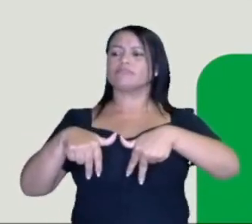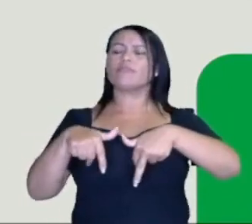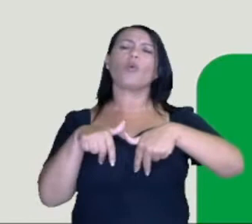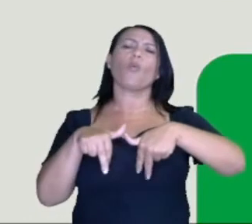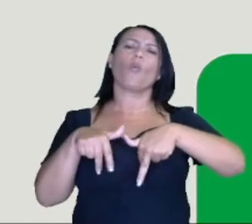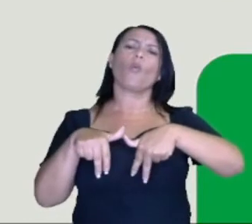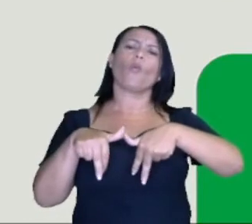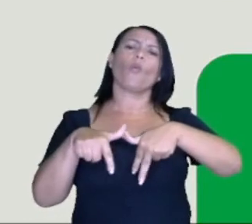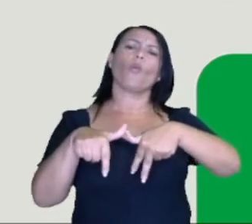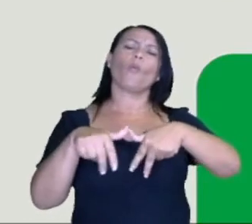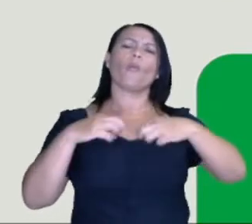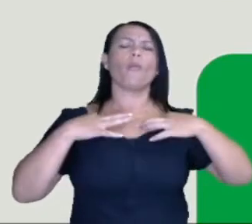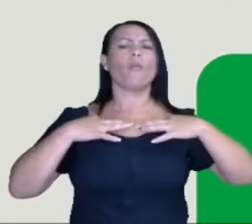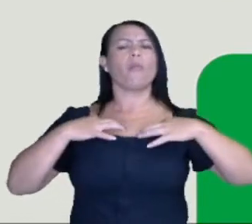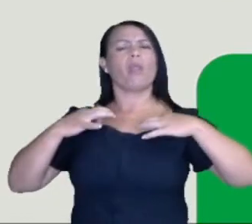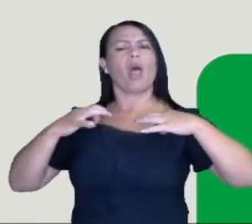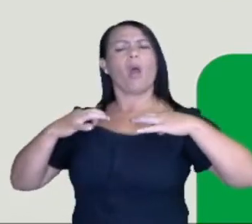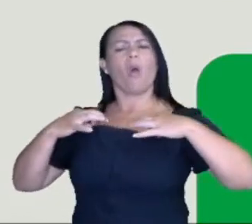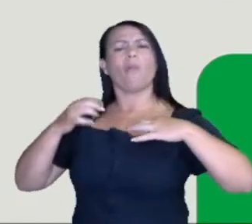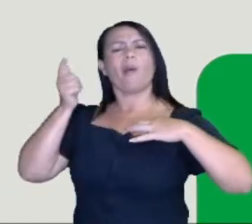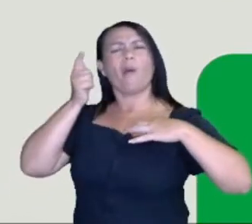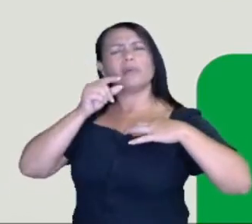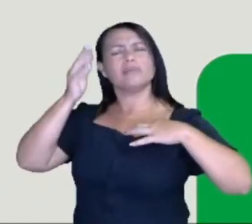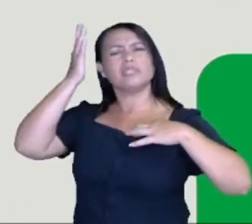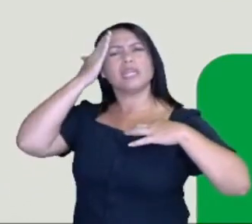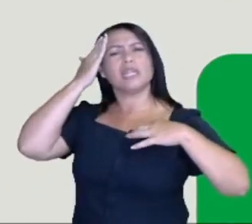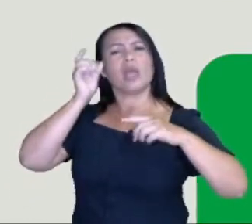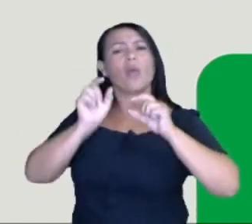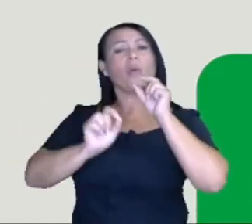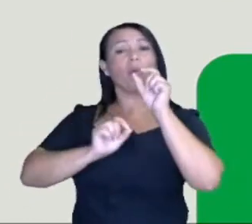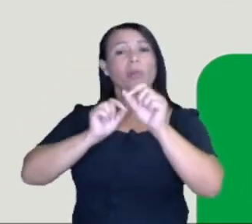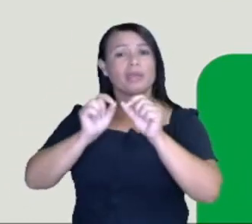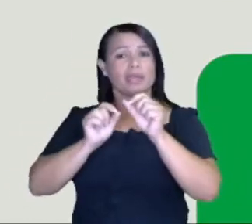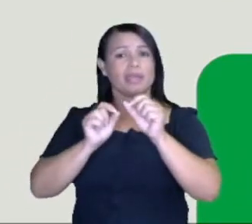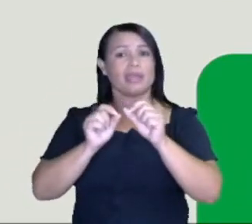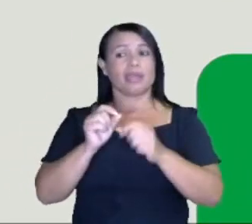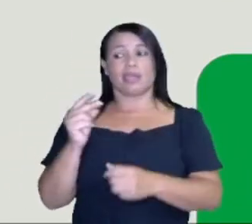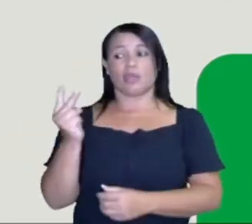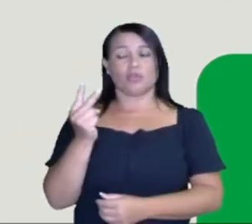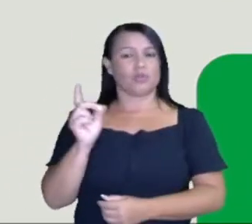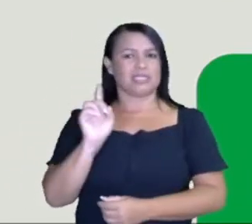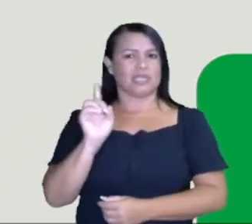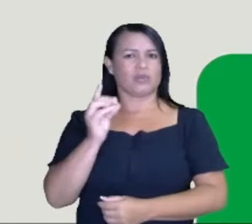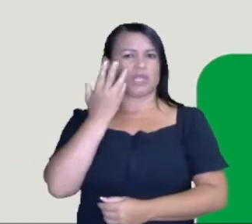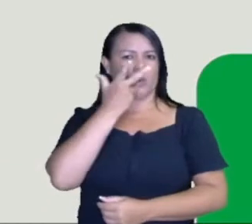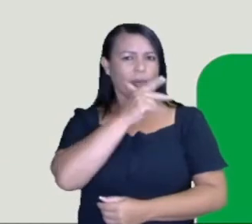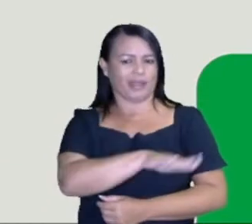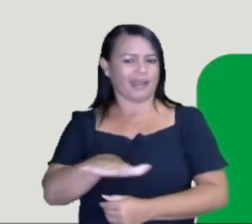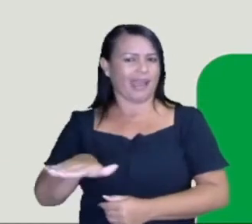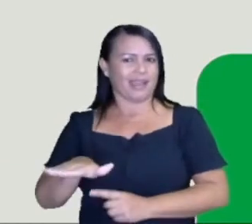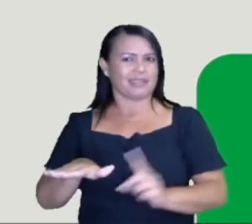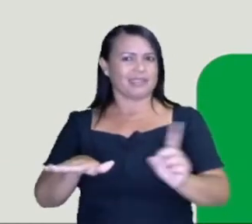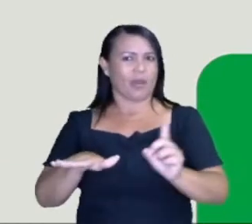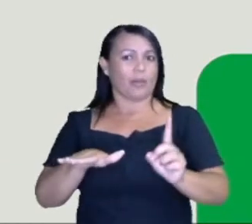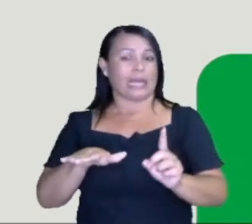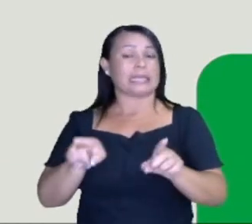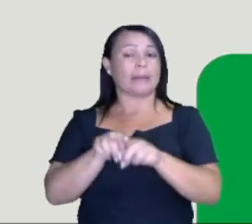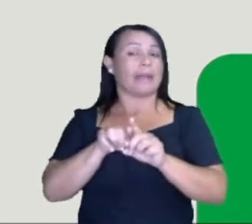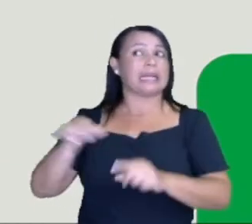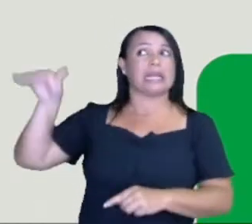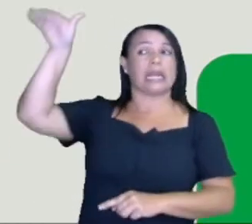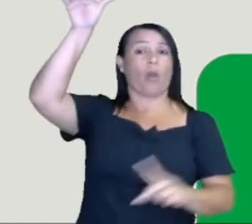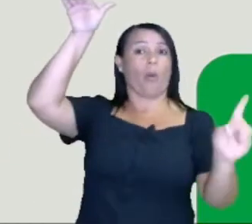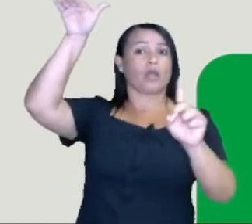Eles, pela roupa deles, nós conseguimos entender que eles não são crianças e nem são